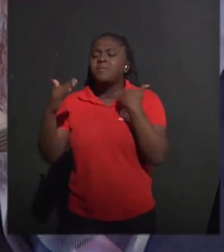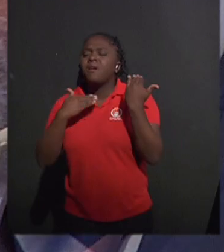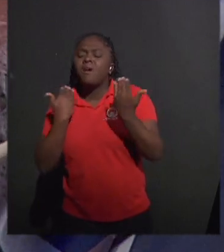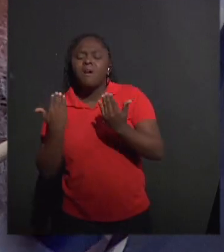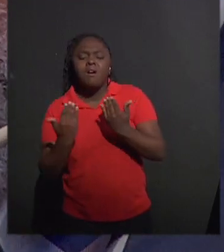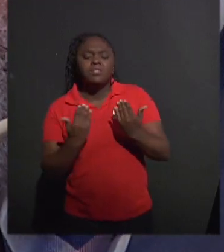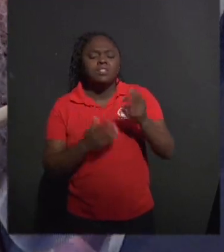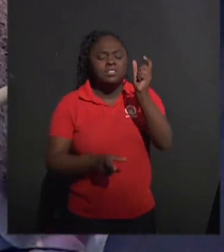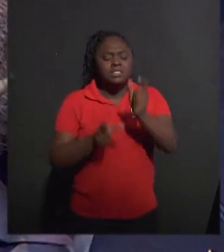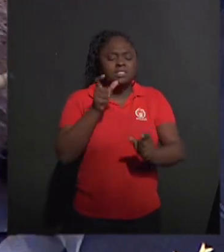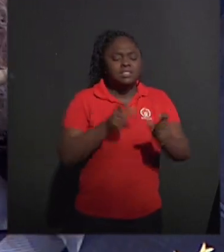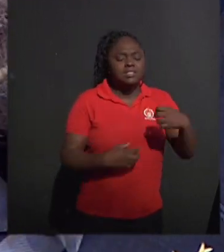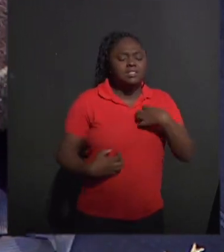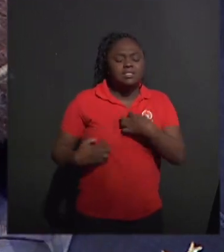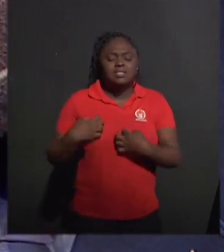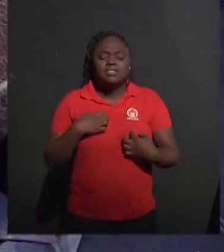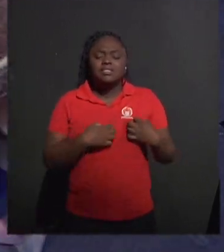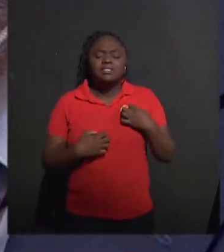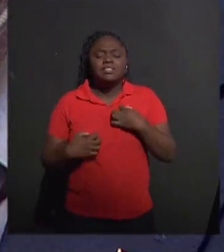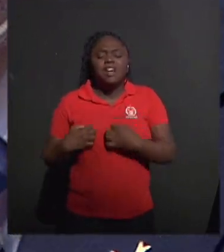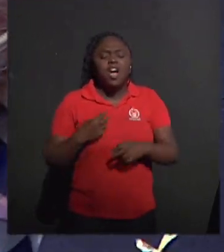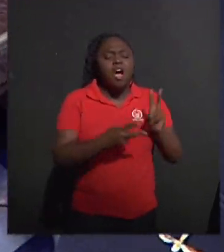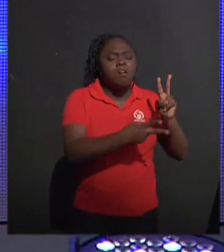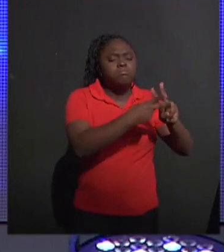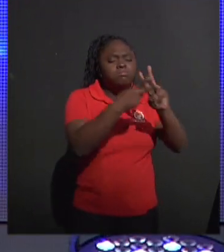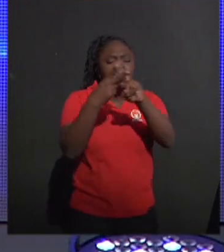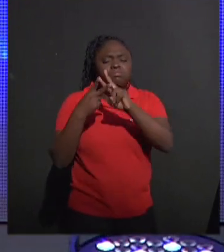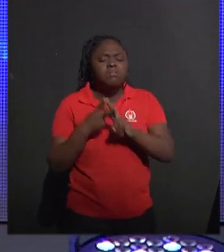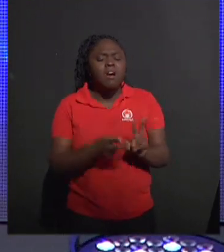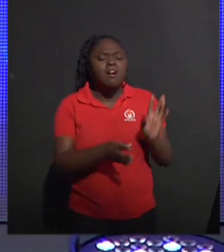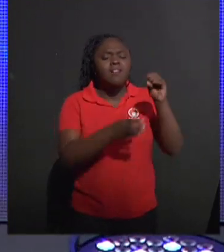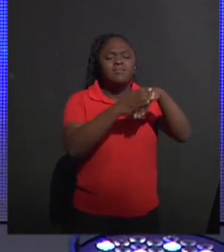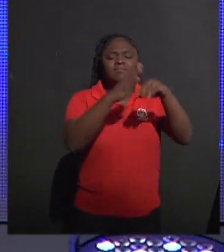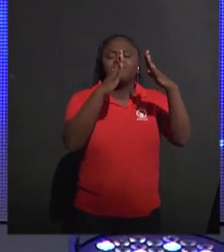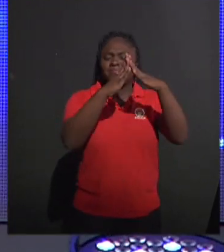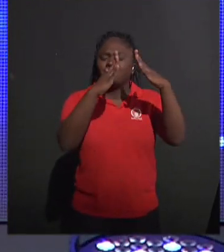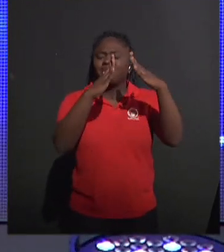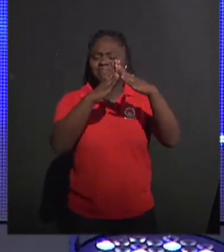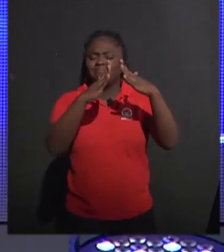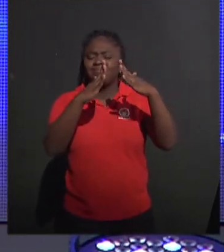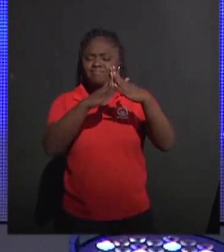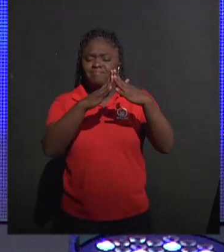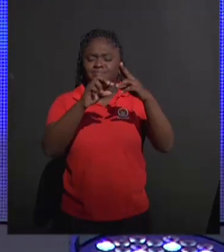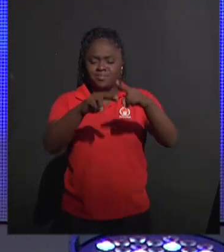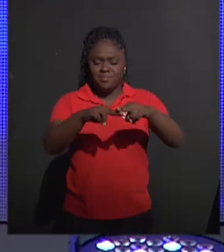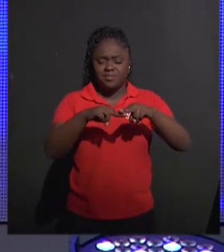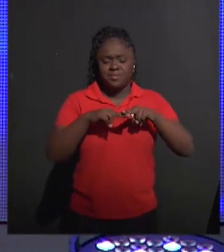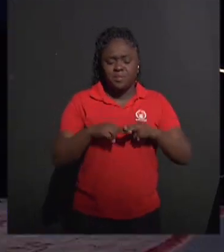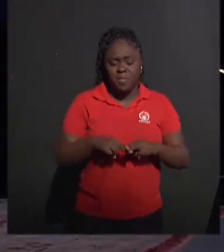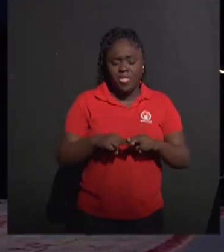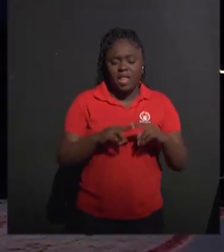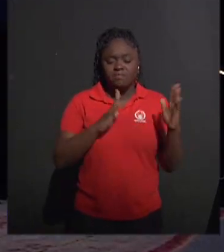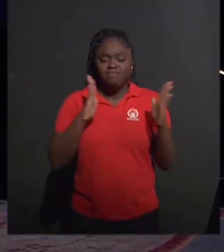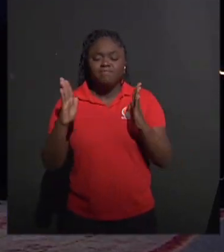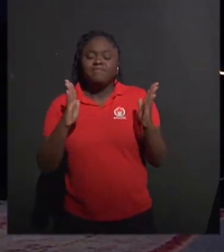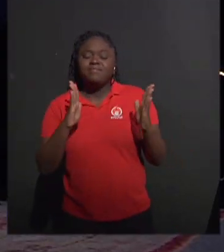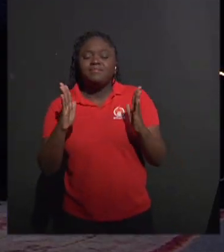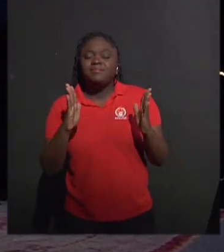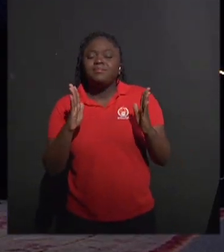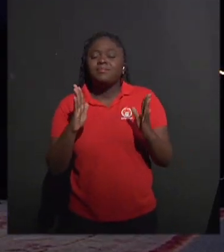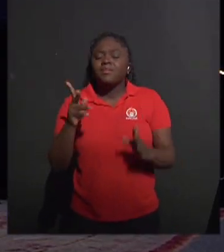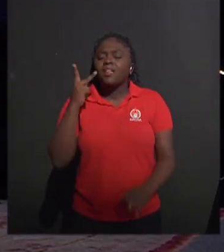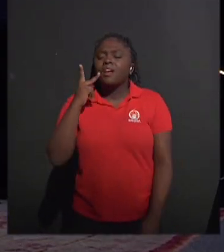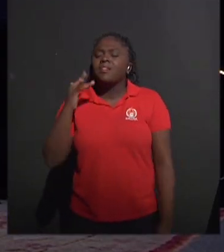trazido inquietações, tem prendido, Senhor, as pessoas dentro de casa, através de uma quarentena. Senhor, ó